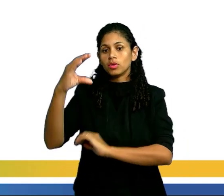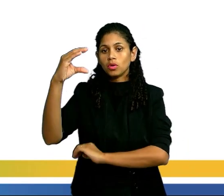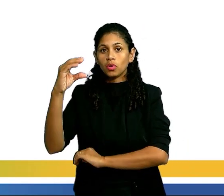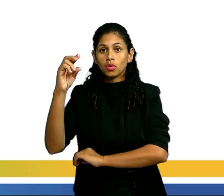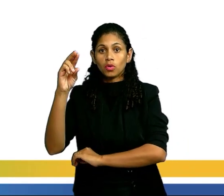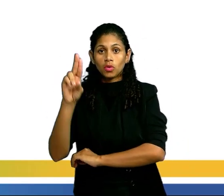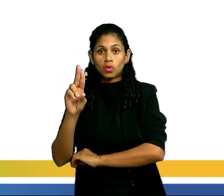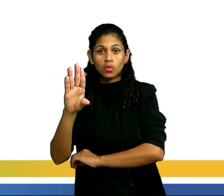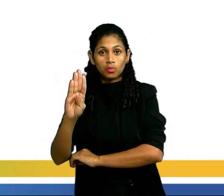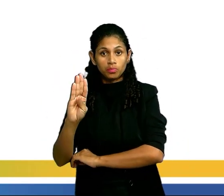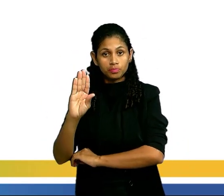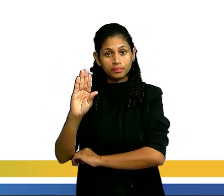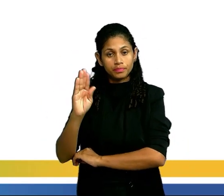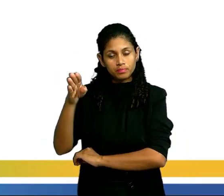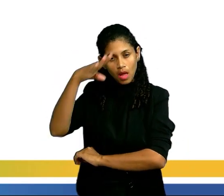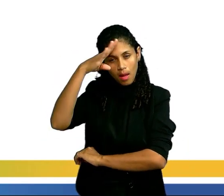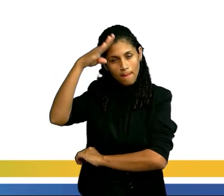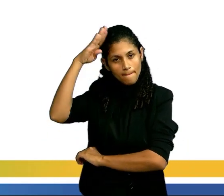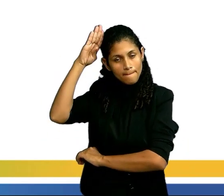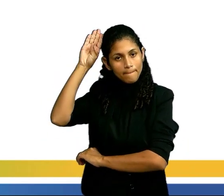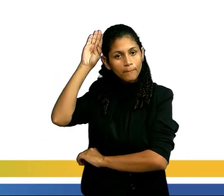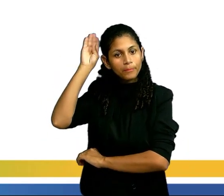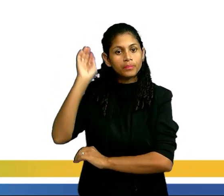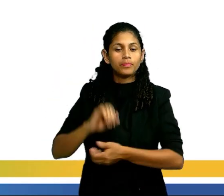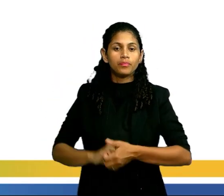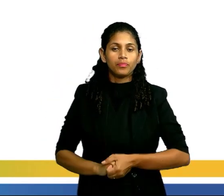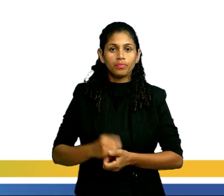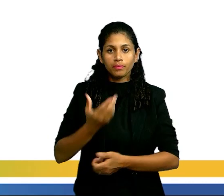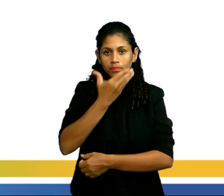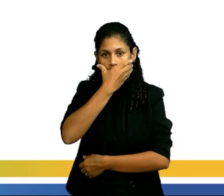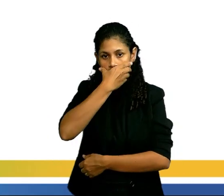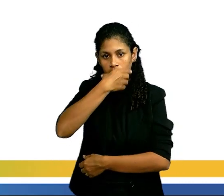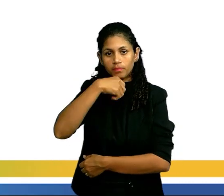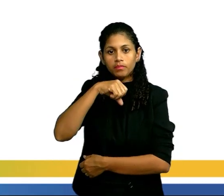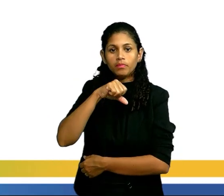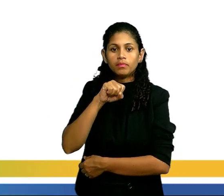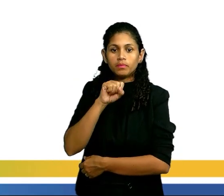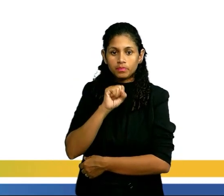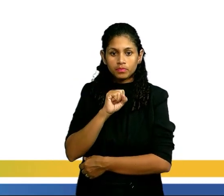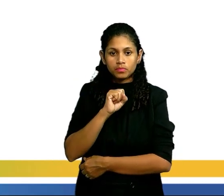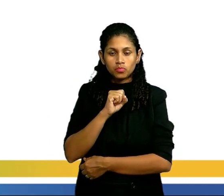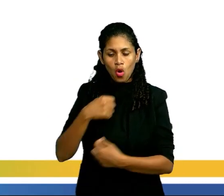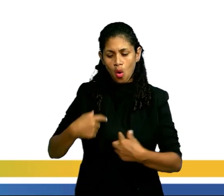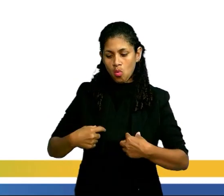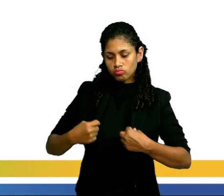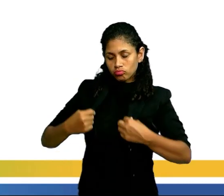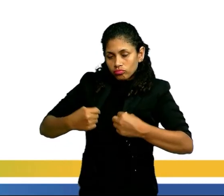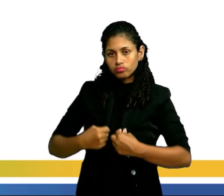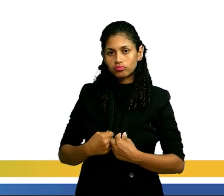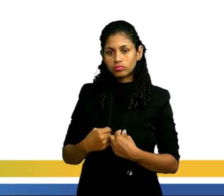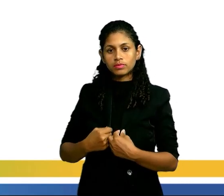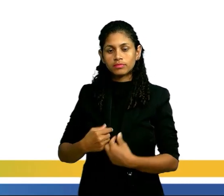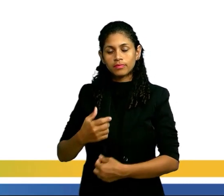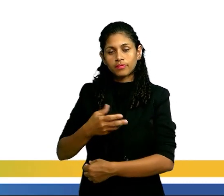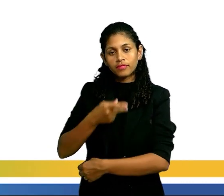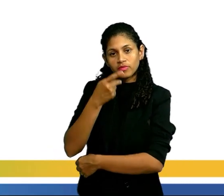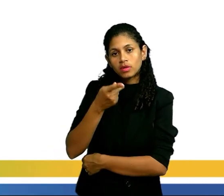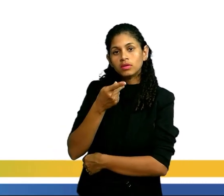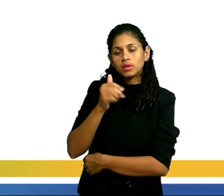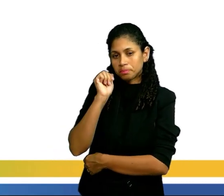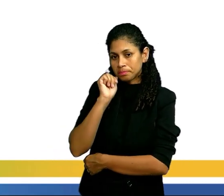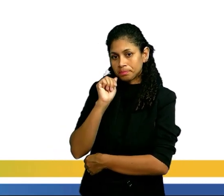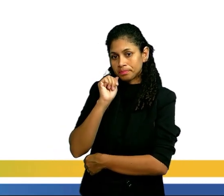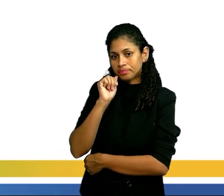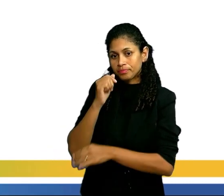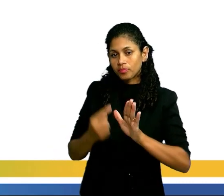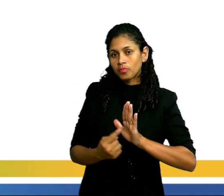a América Latina e Cuba, e um homem, né, aí de terno, dizendo para que essa moça, que representa a